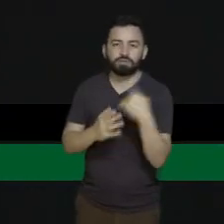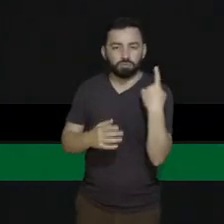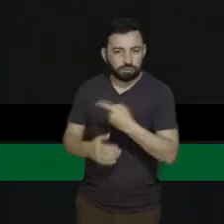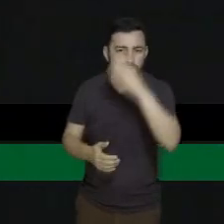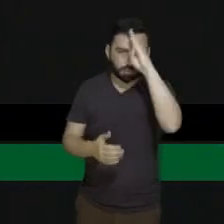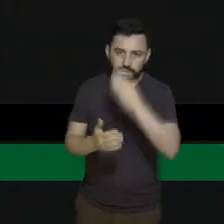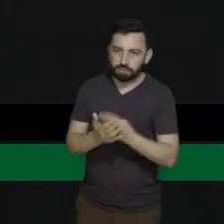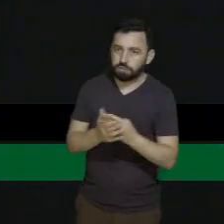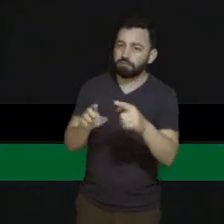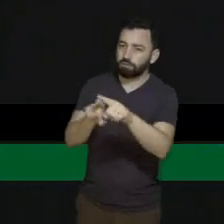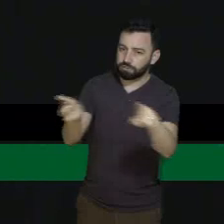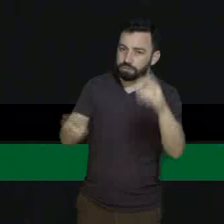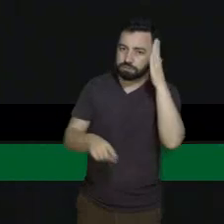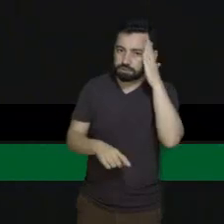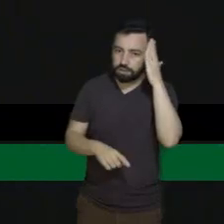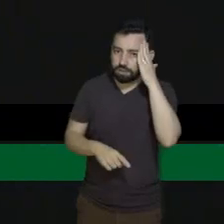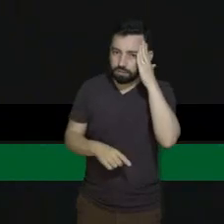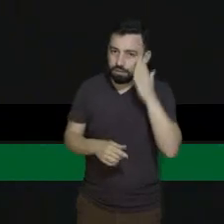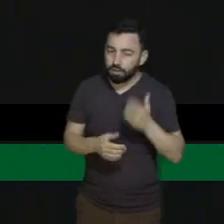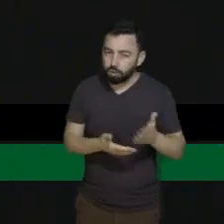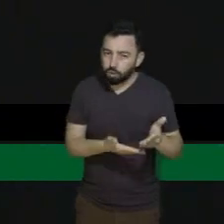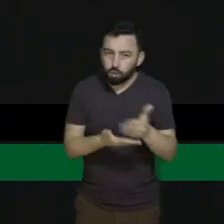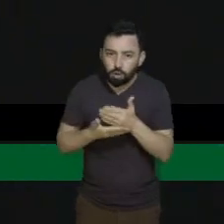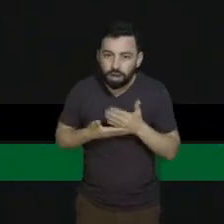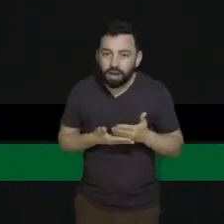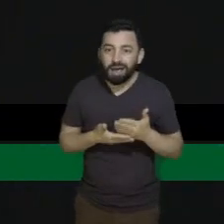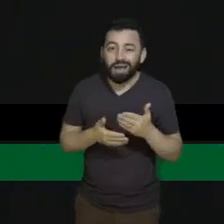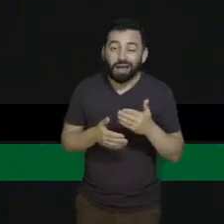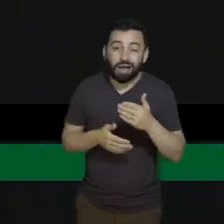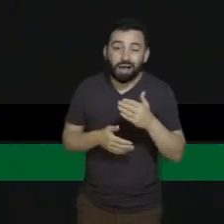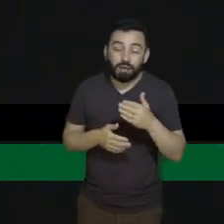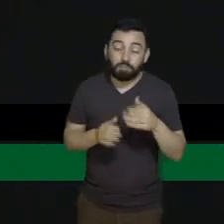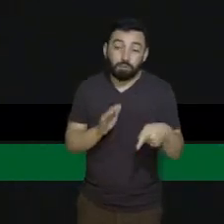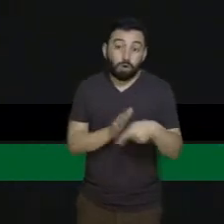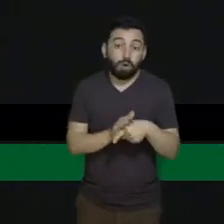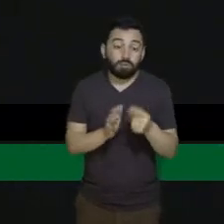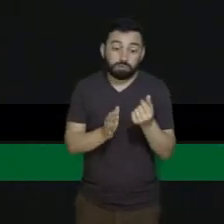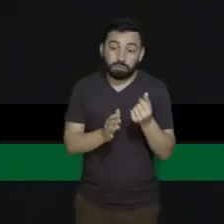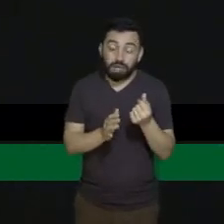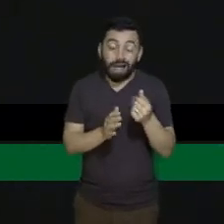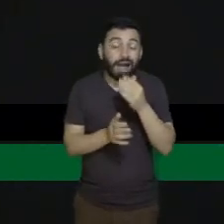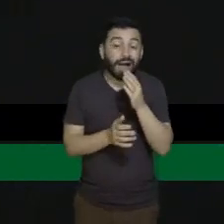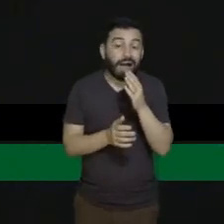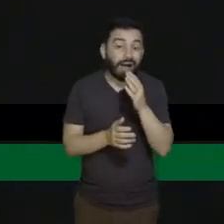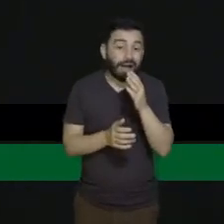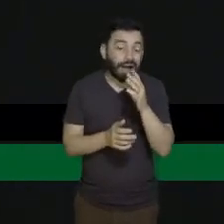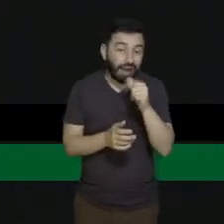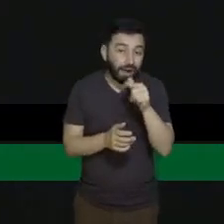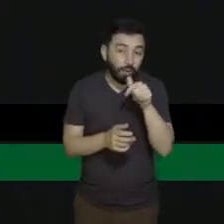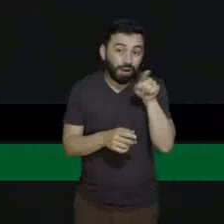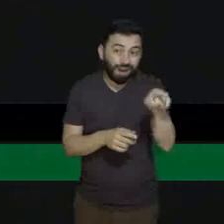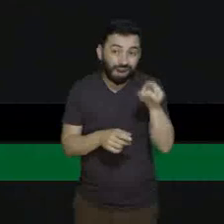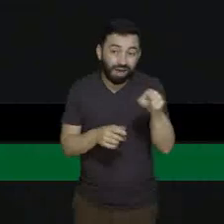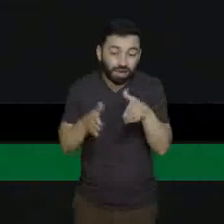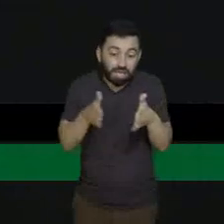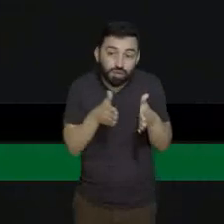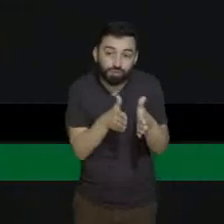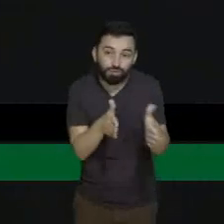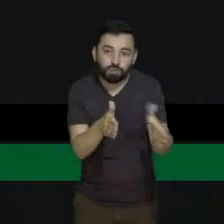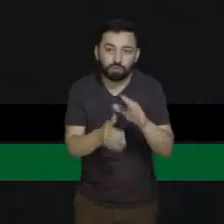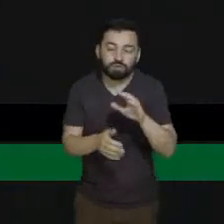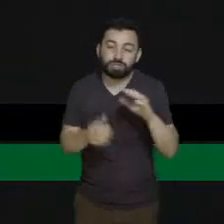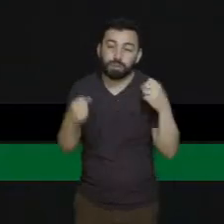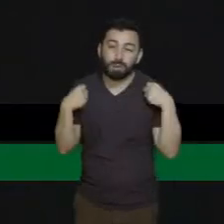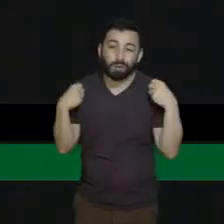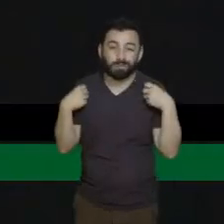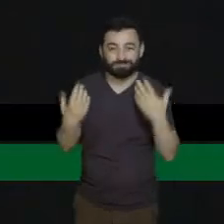senhores sabem muito bem que a captação está sendo feita do rio Chapecozinho e depende mais ainda de investimentos do governo